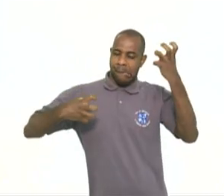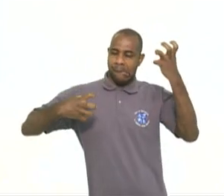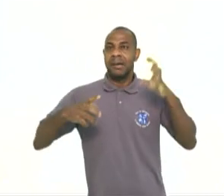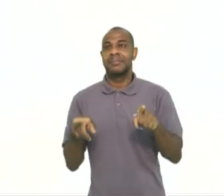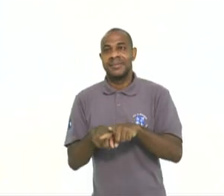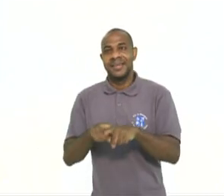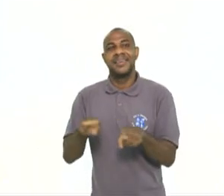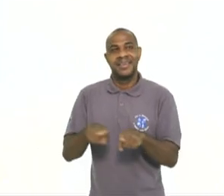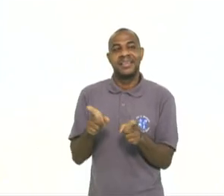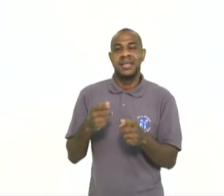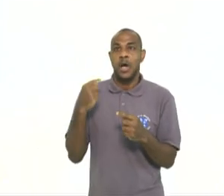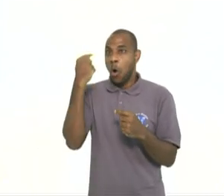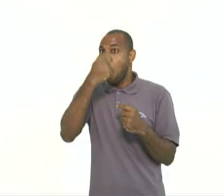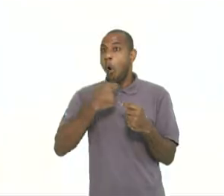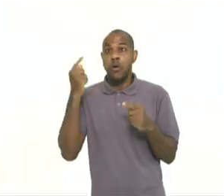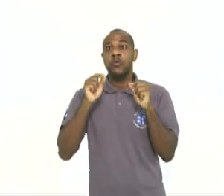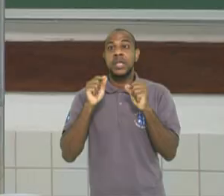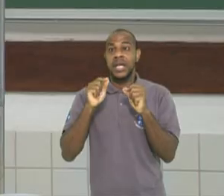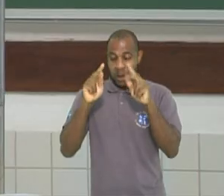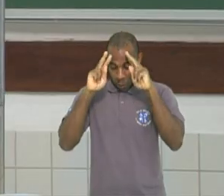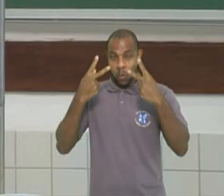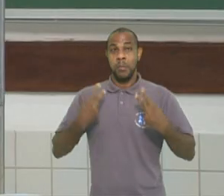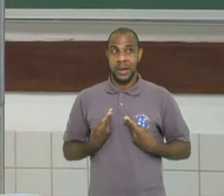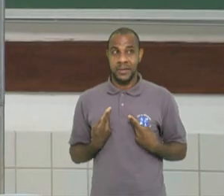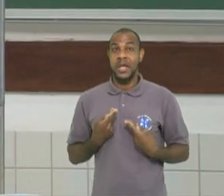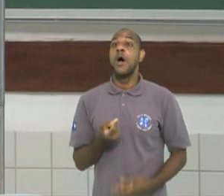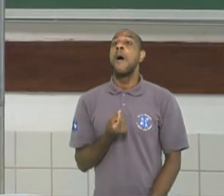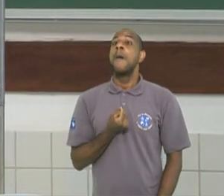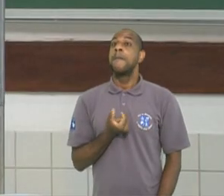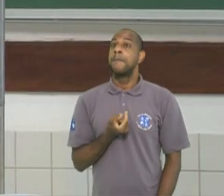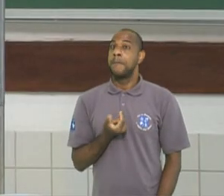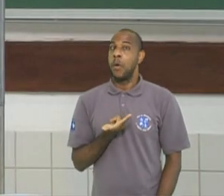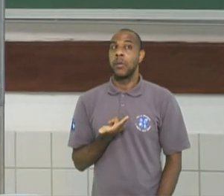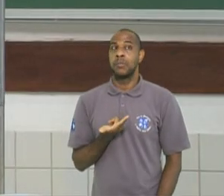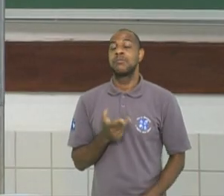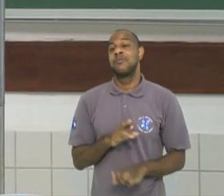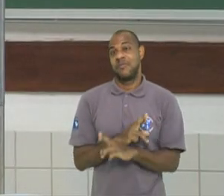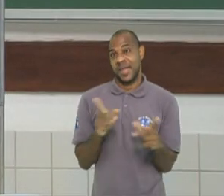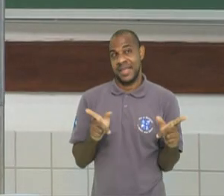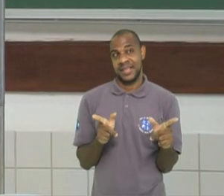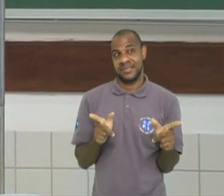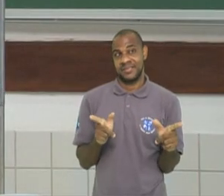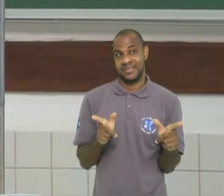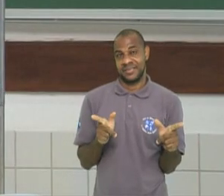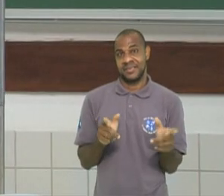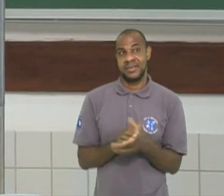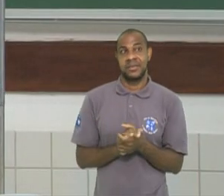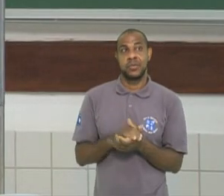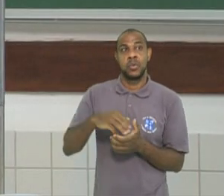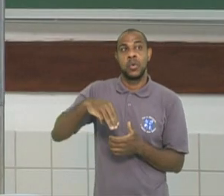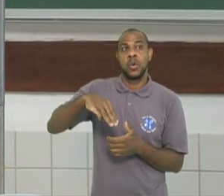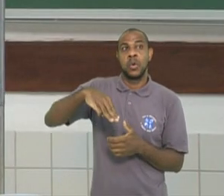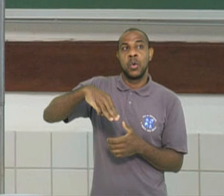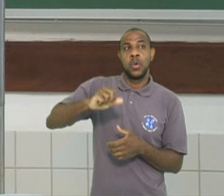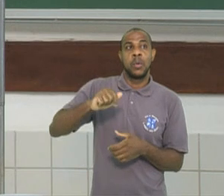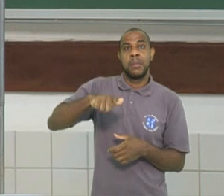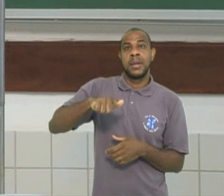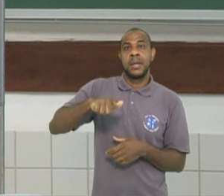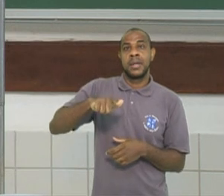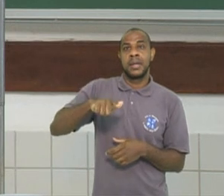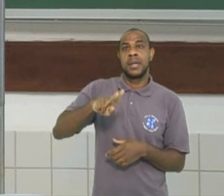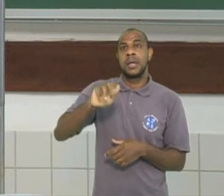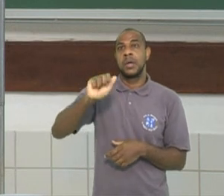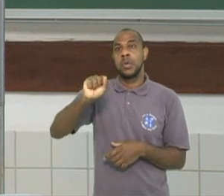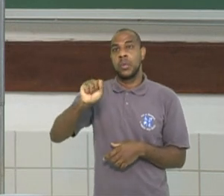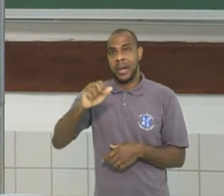Especialmente nos rostos humanos ele é um pouquinho diferente do mundo a que a querido da Coreia do Sul tá pessoal mas